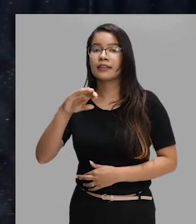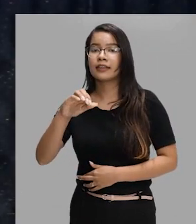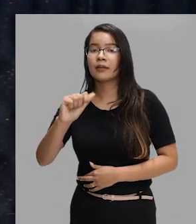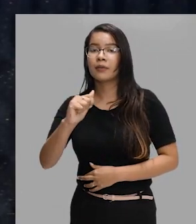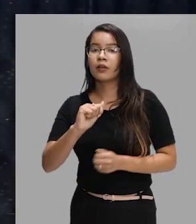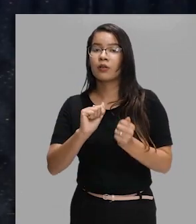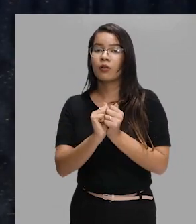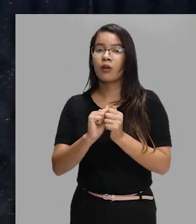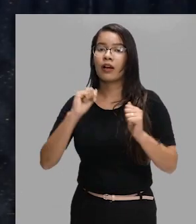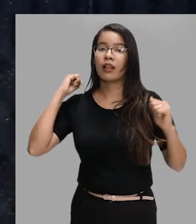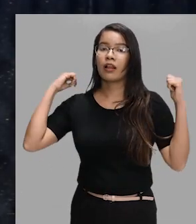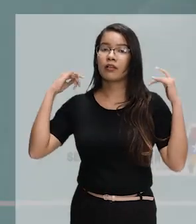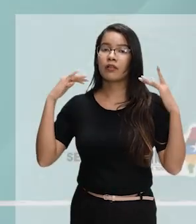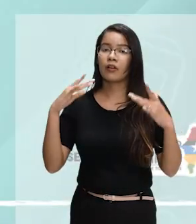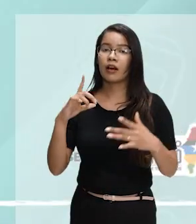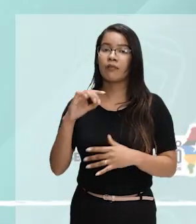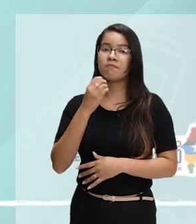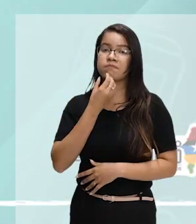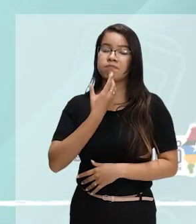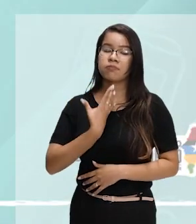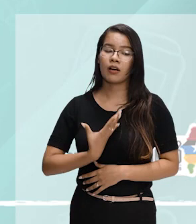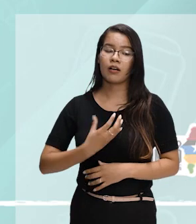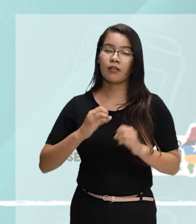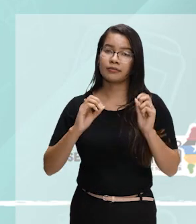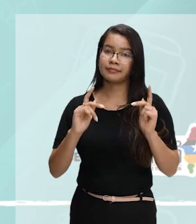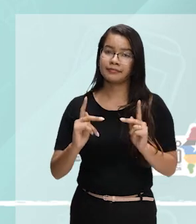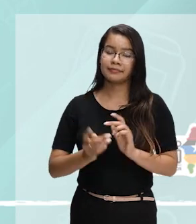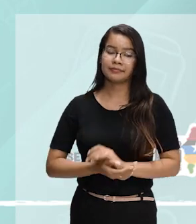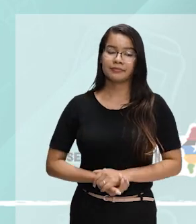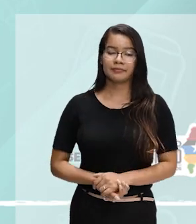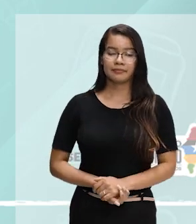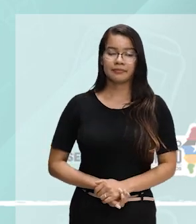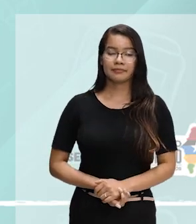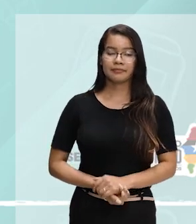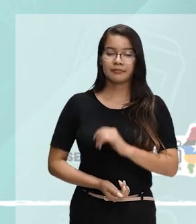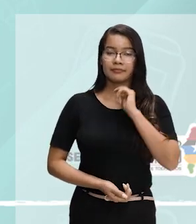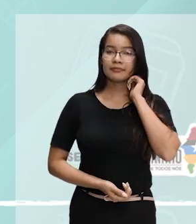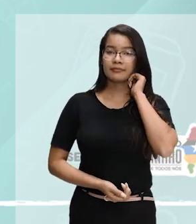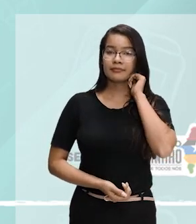uma posição de vantagem, tá bom?